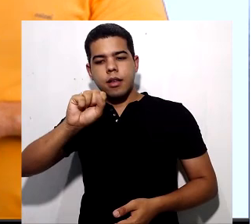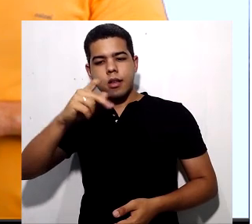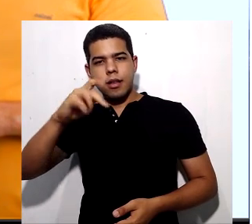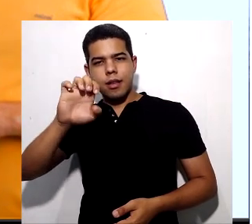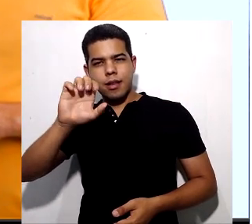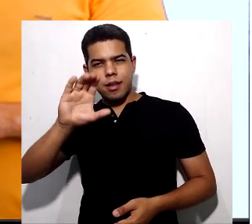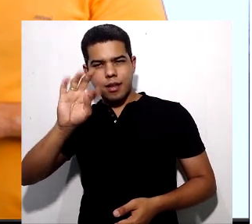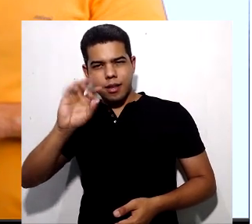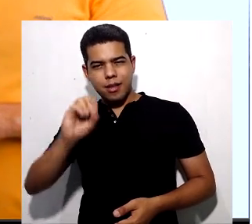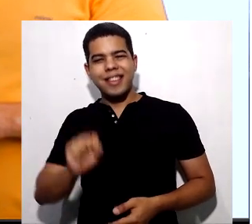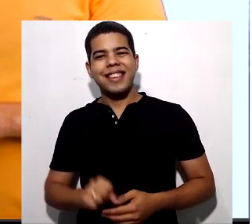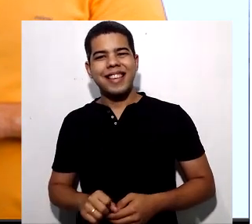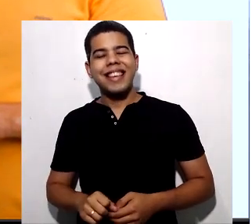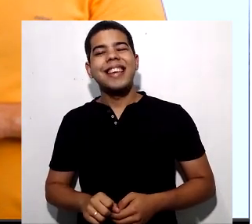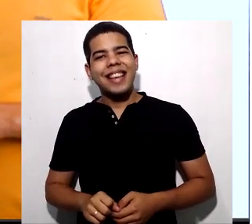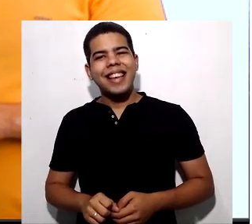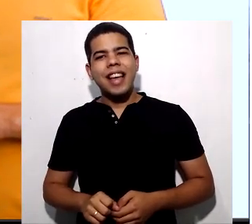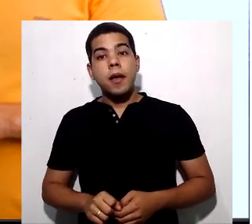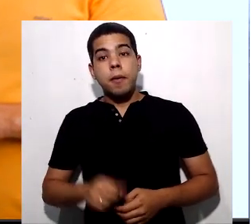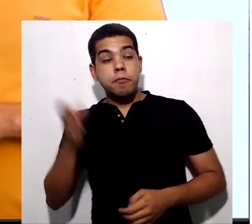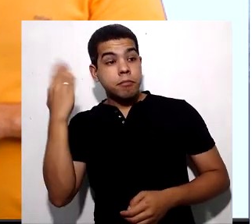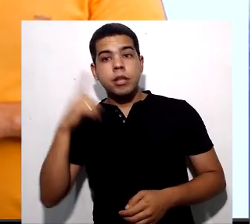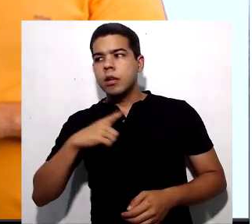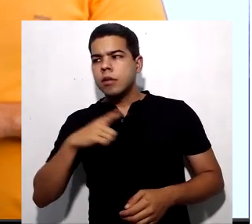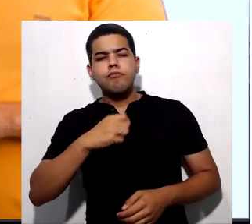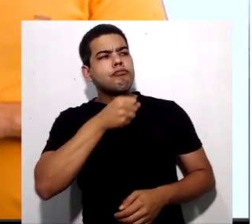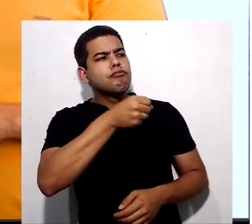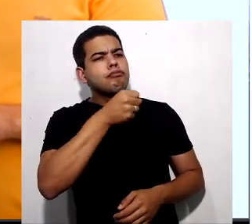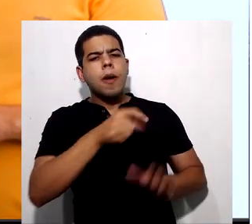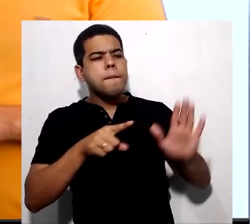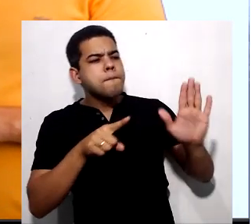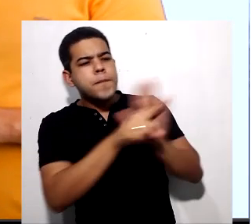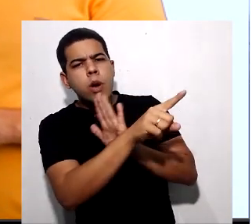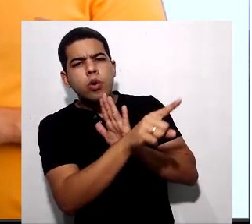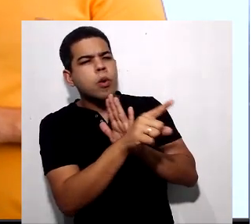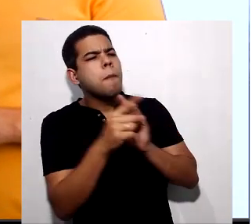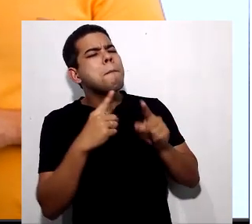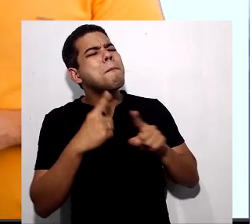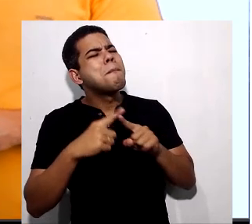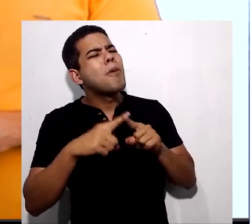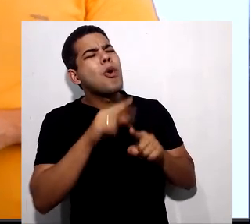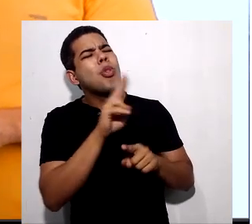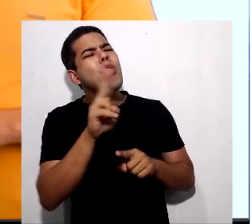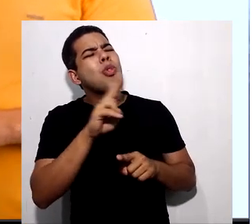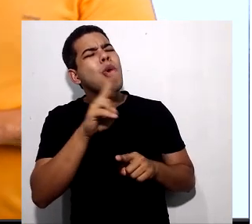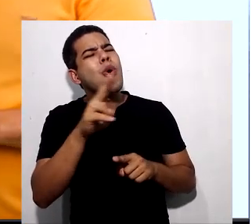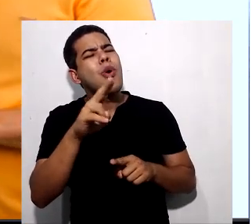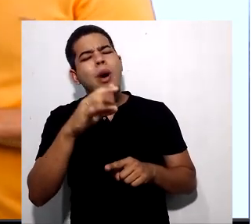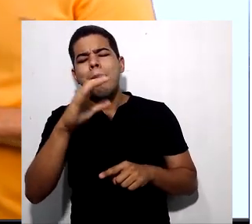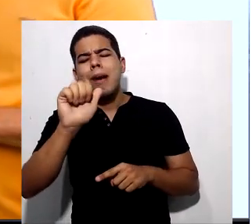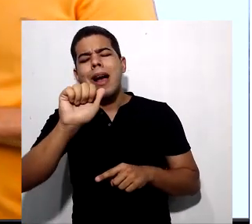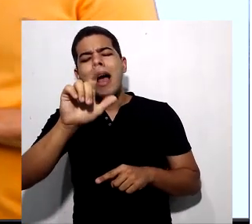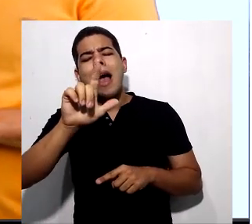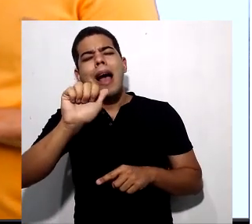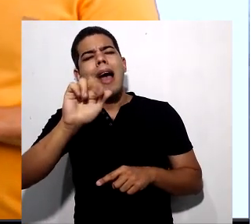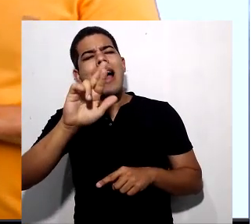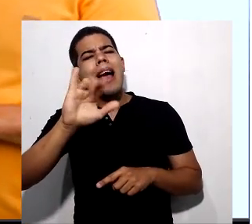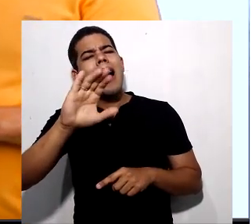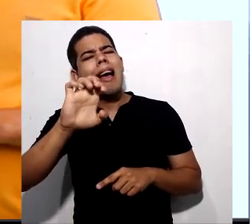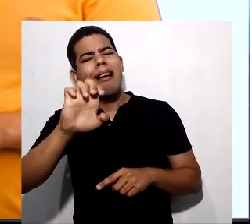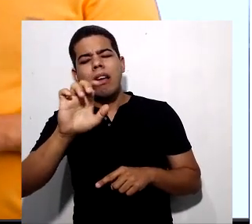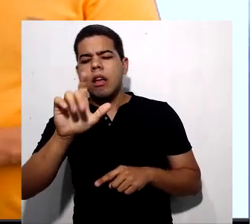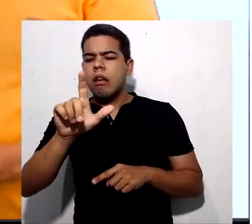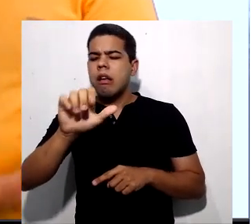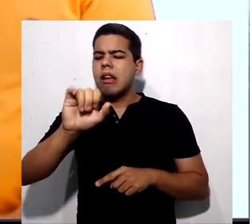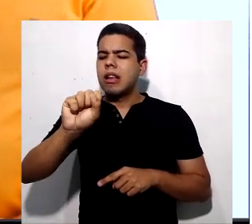quando interrogada por que o nome Lispector, muitas pessoas achavam feio esse nome. Ela explicava assim: